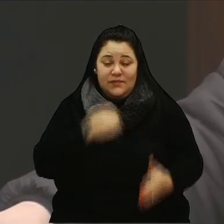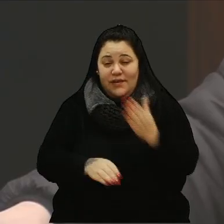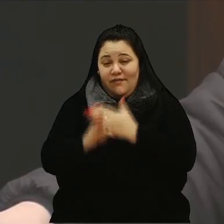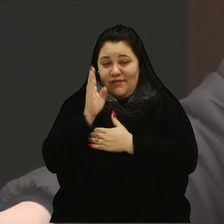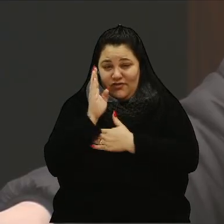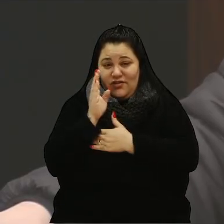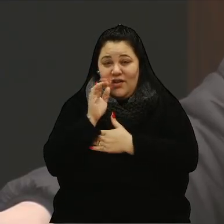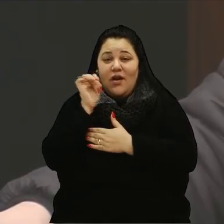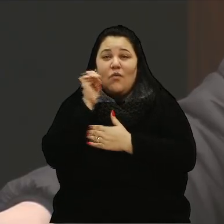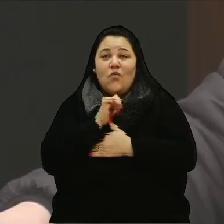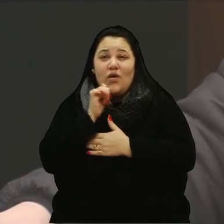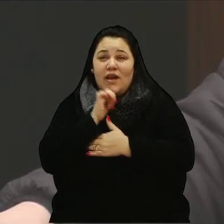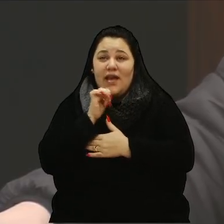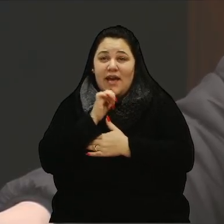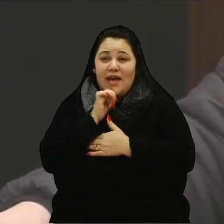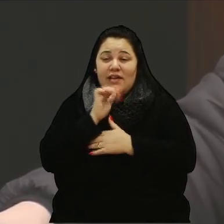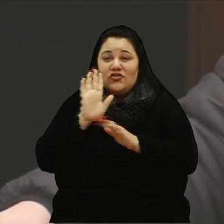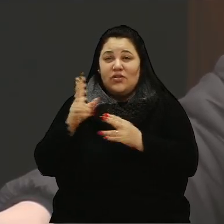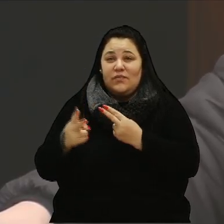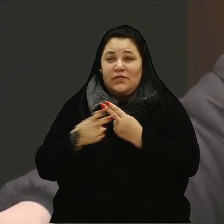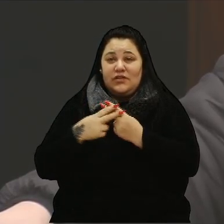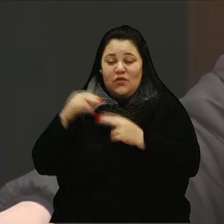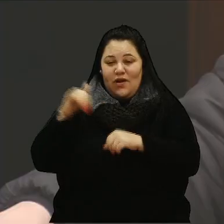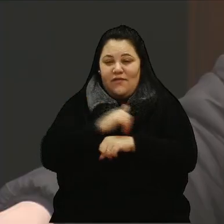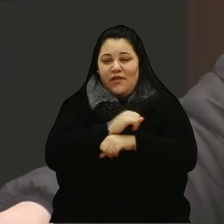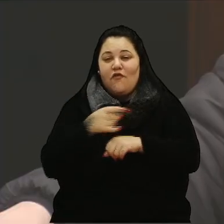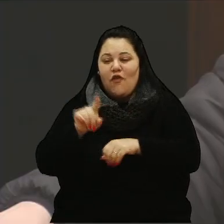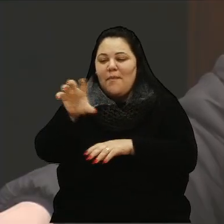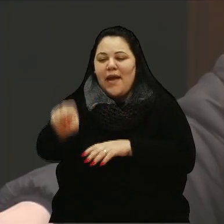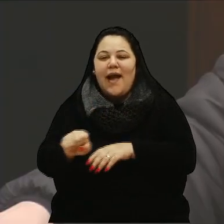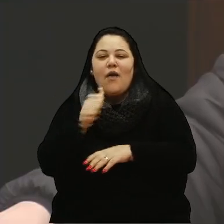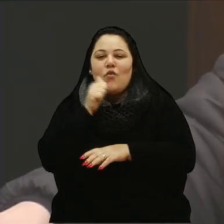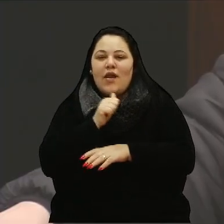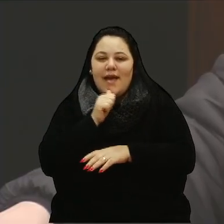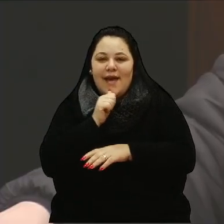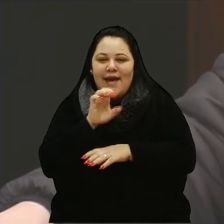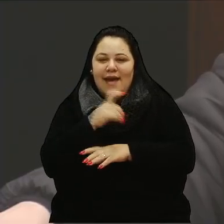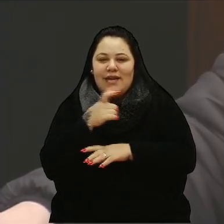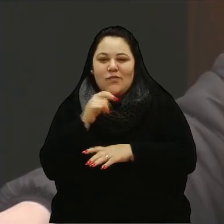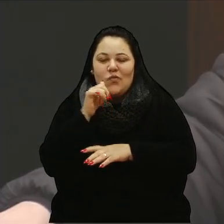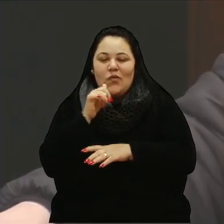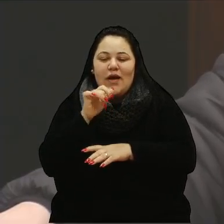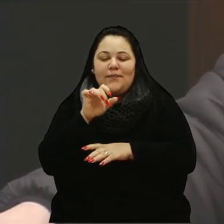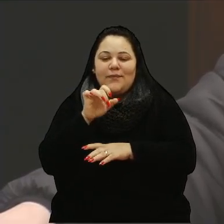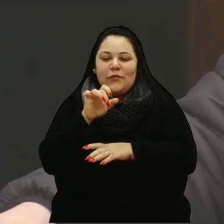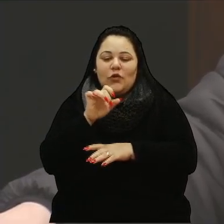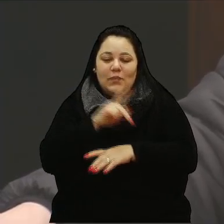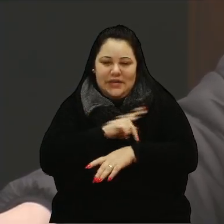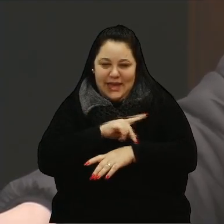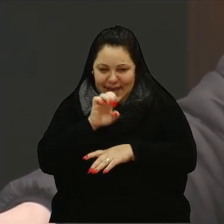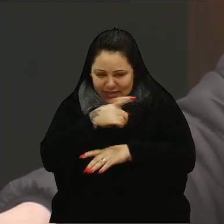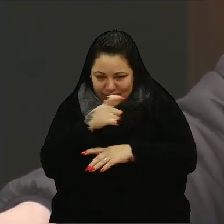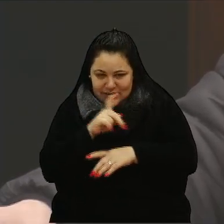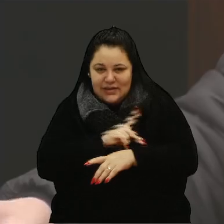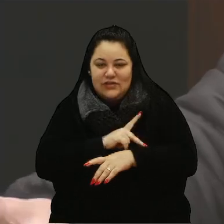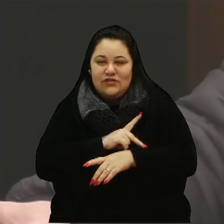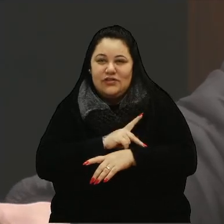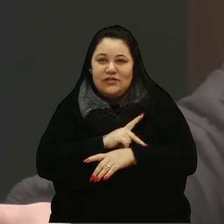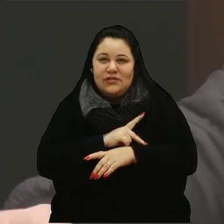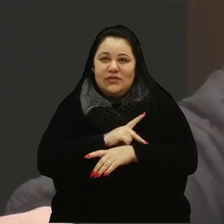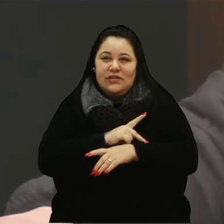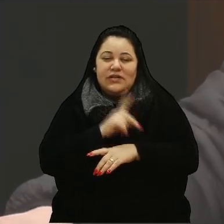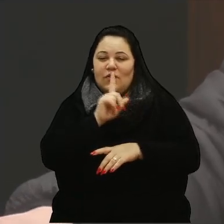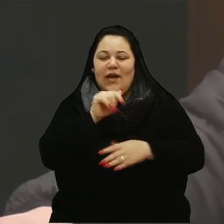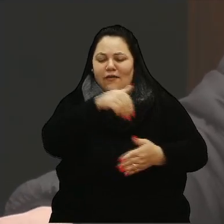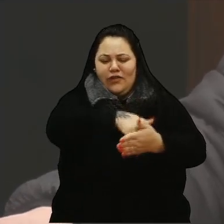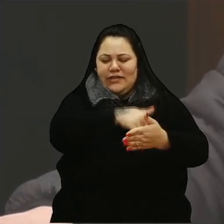foi condenada no país, exílio político, o avião serviu e foi lá buscar. Mas para trazer uma brasileira e eleitora, inclusive, nesse fato não deveria pesar o fato de ser eleitora ou